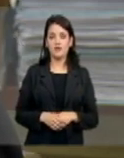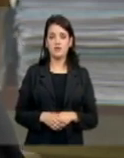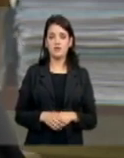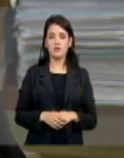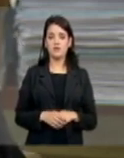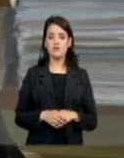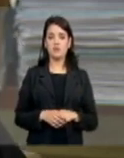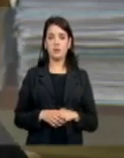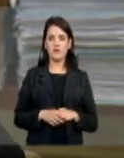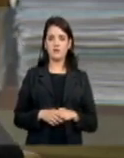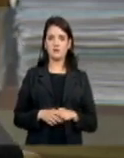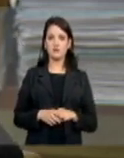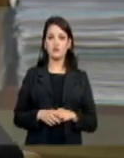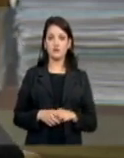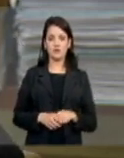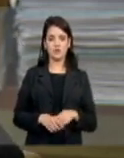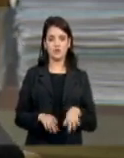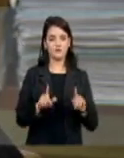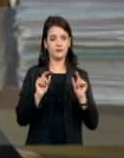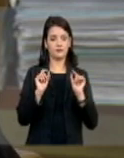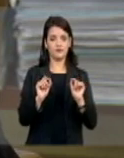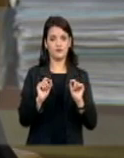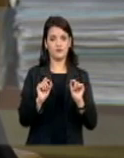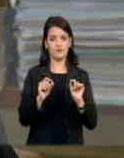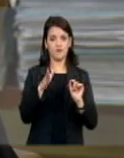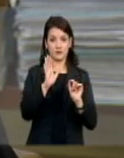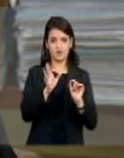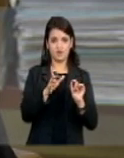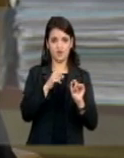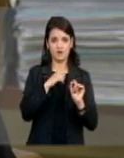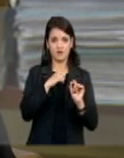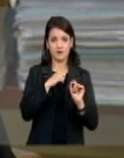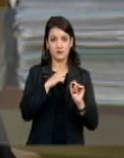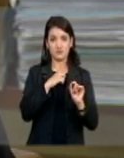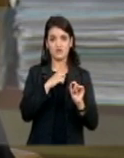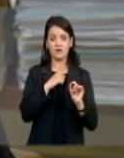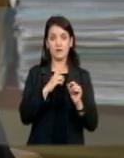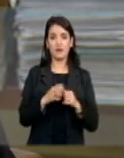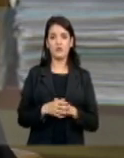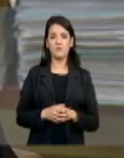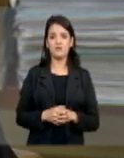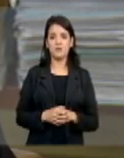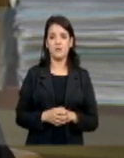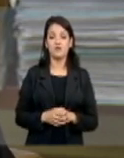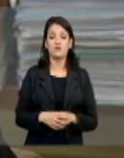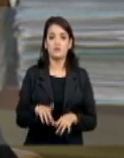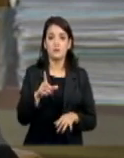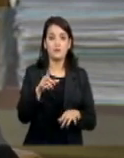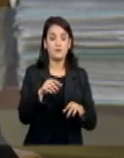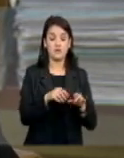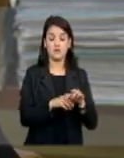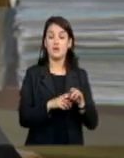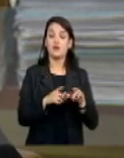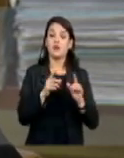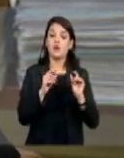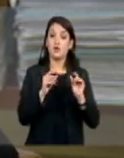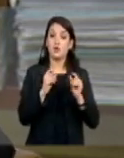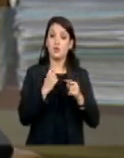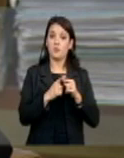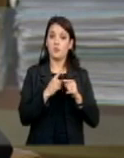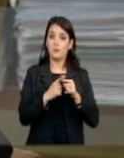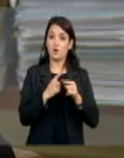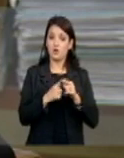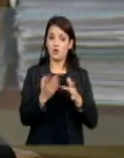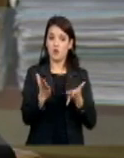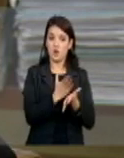estado já se enfatizou que os órgãos estatais da administração tributária não guarda ela em relação